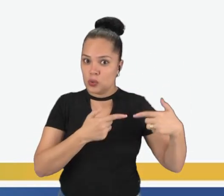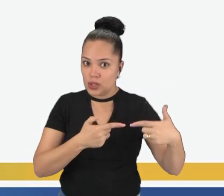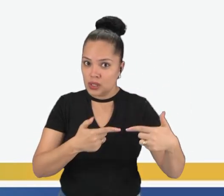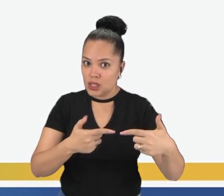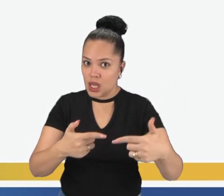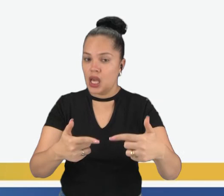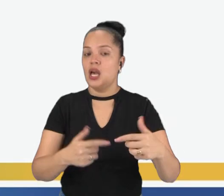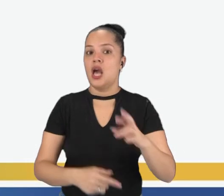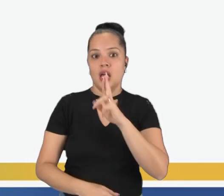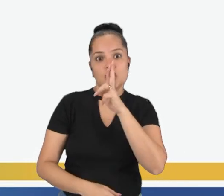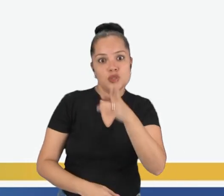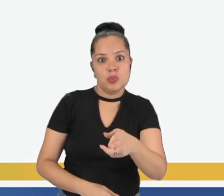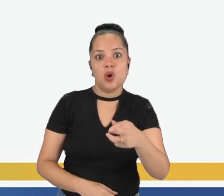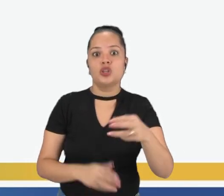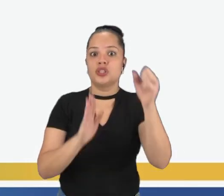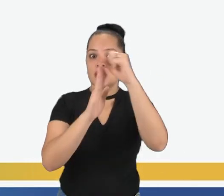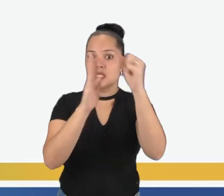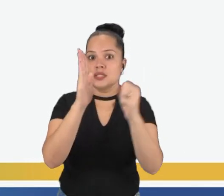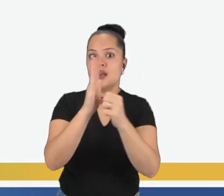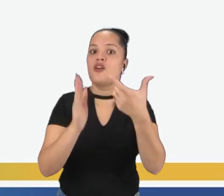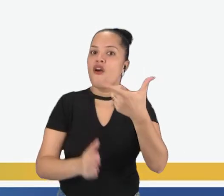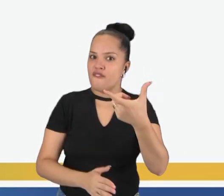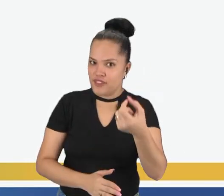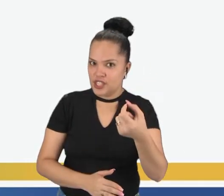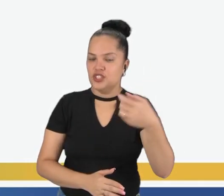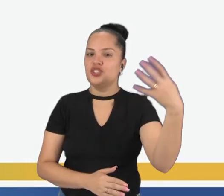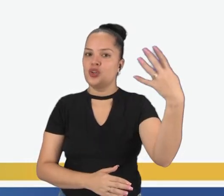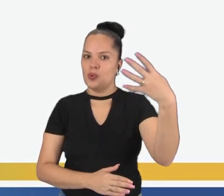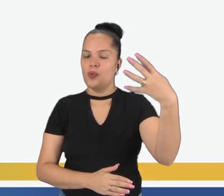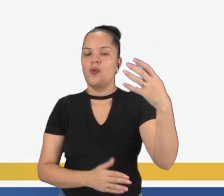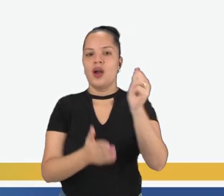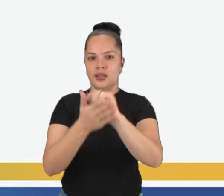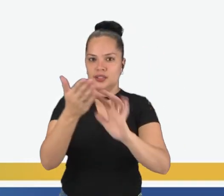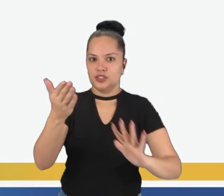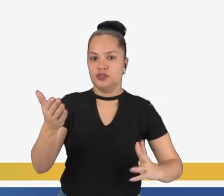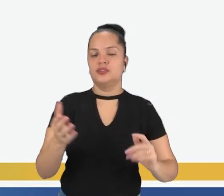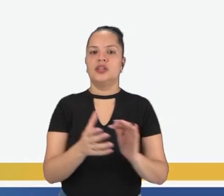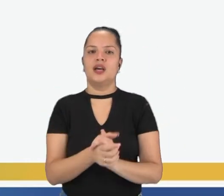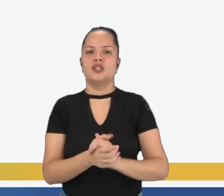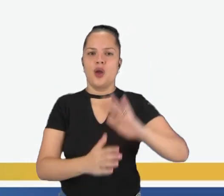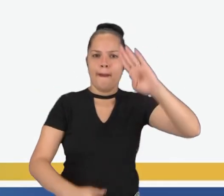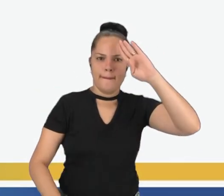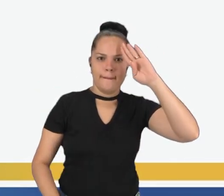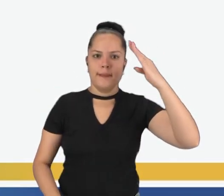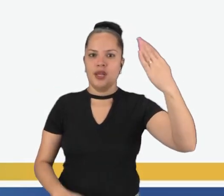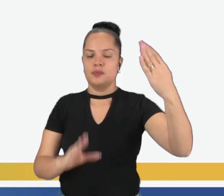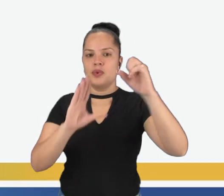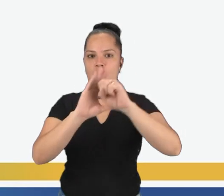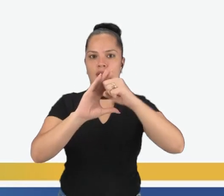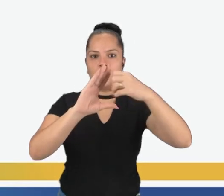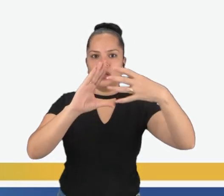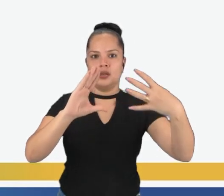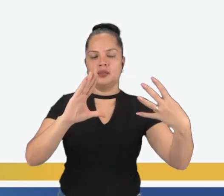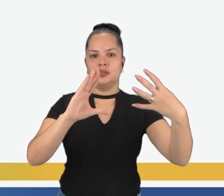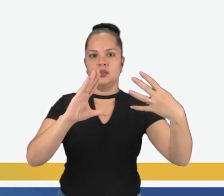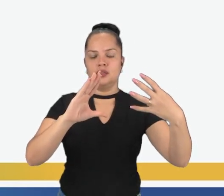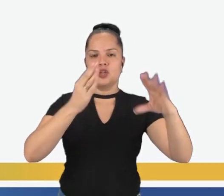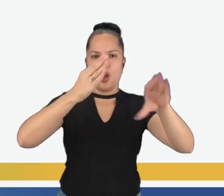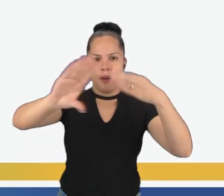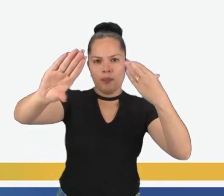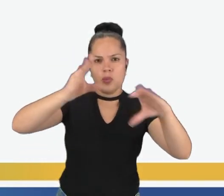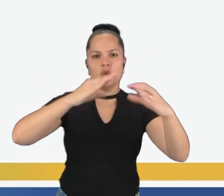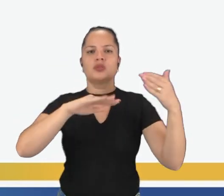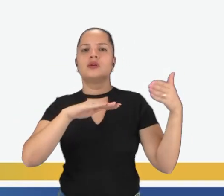século XX, não é isso? Quarta atividade. A principal característica da música